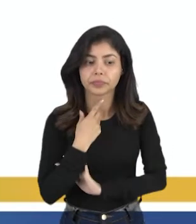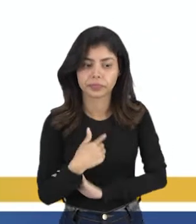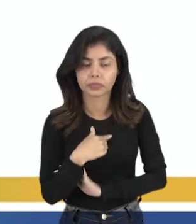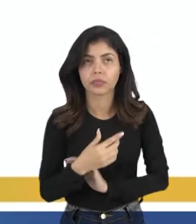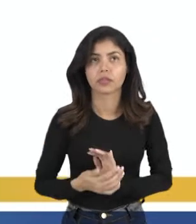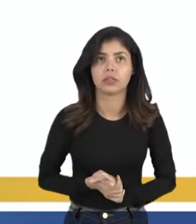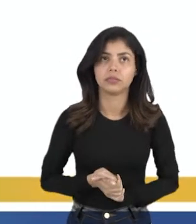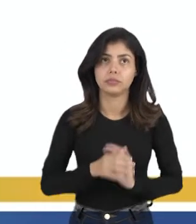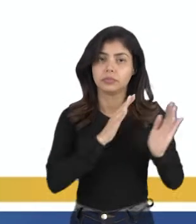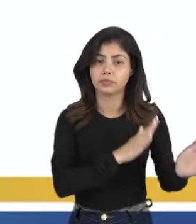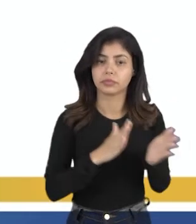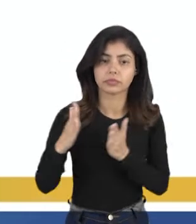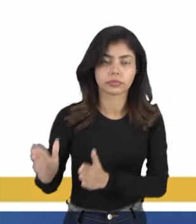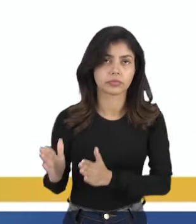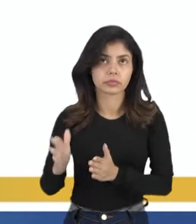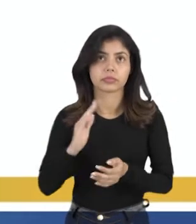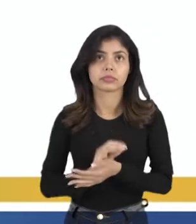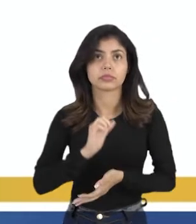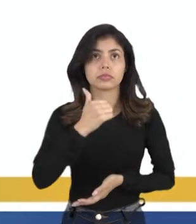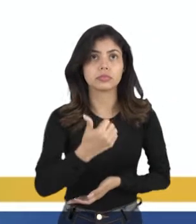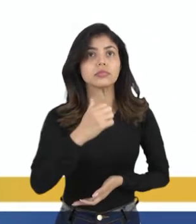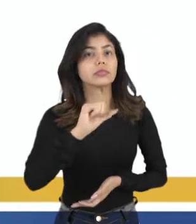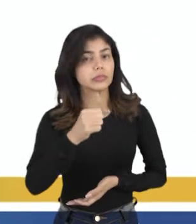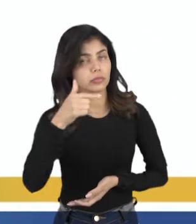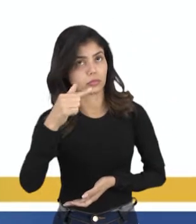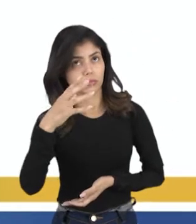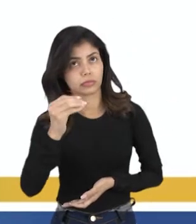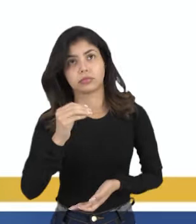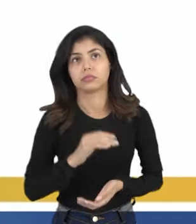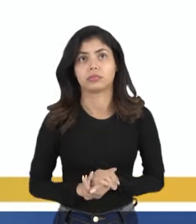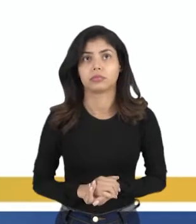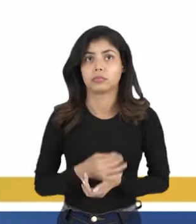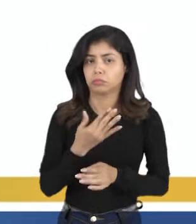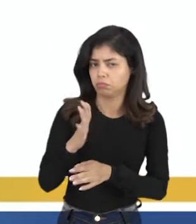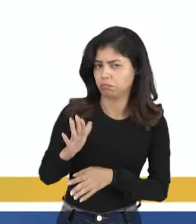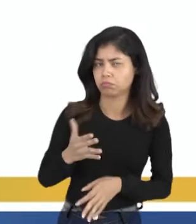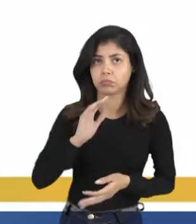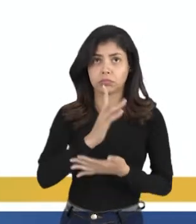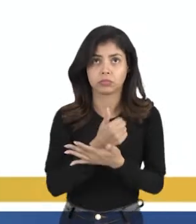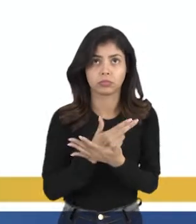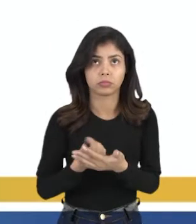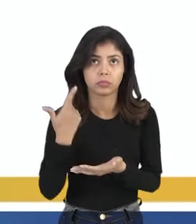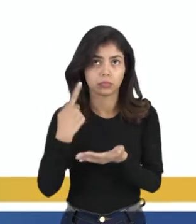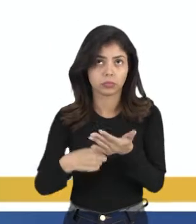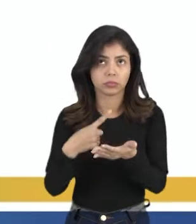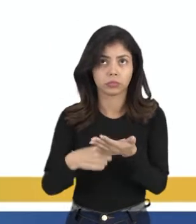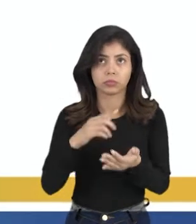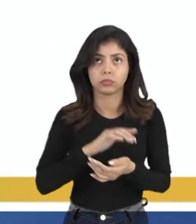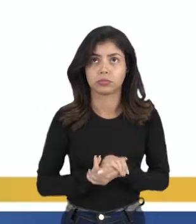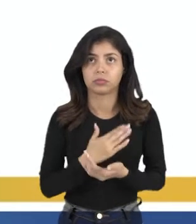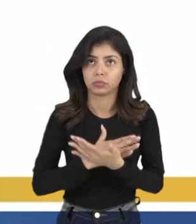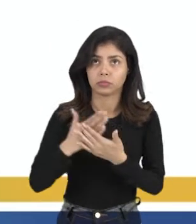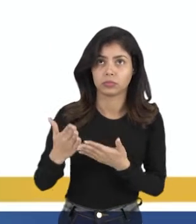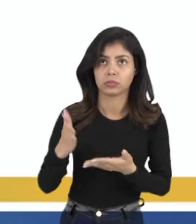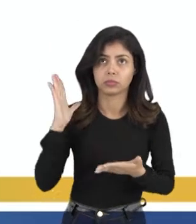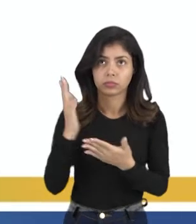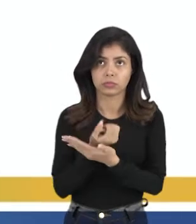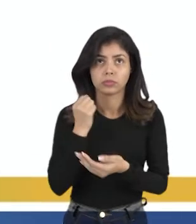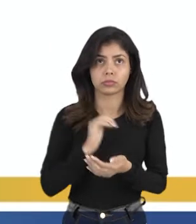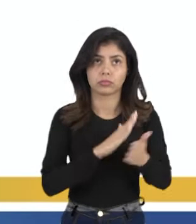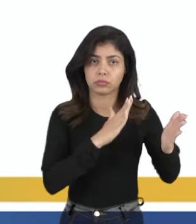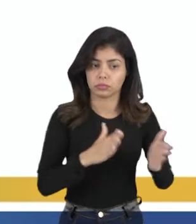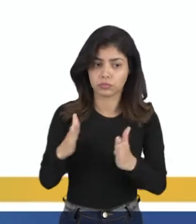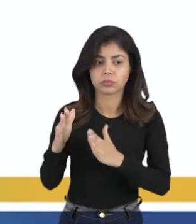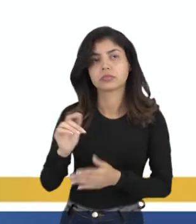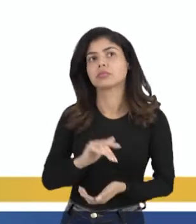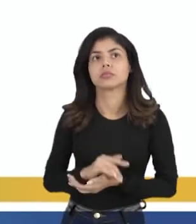desejados. Foi a partir dos anos de 1970, à medida em que a arte considerada efêmera começou a